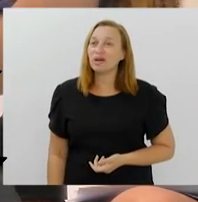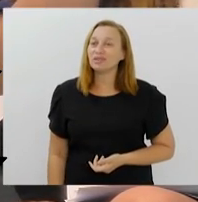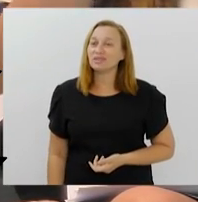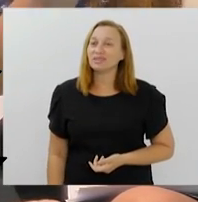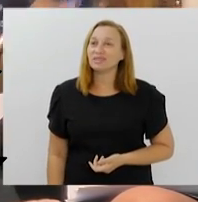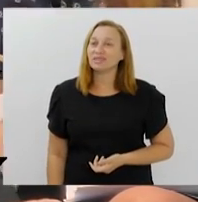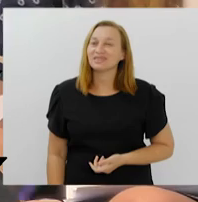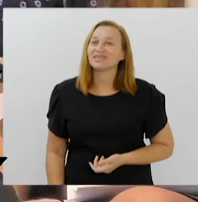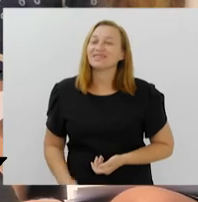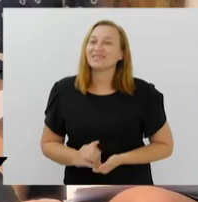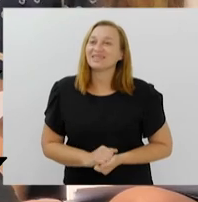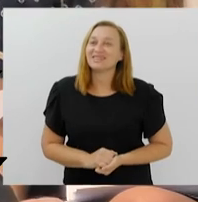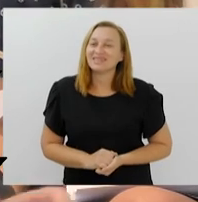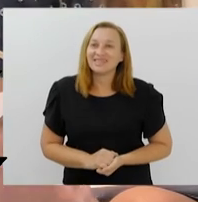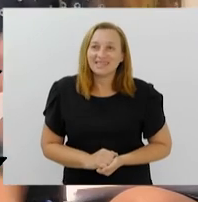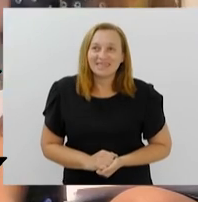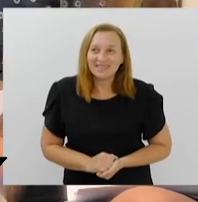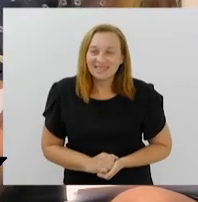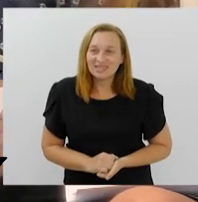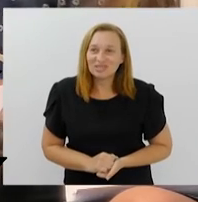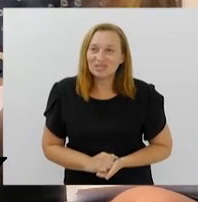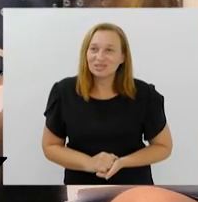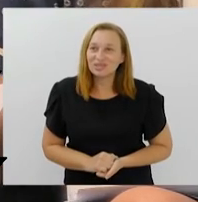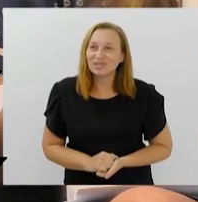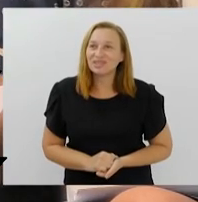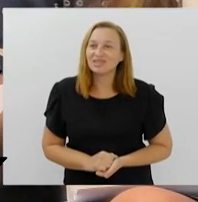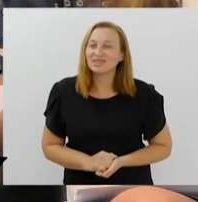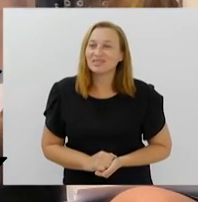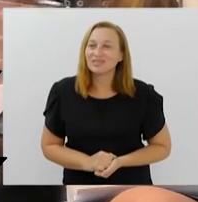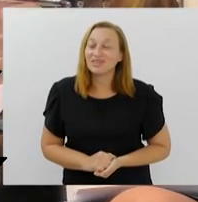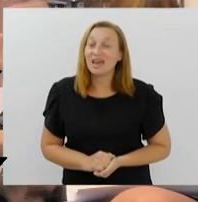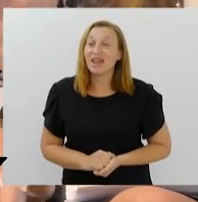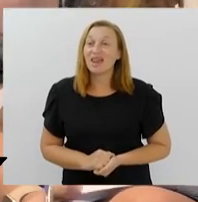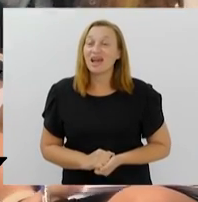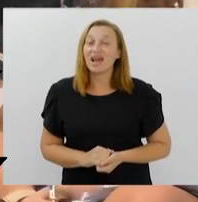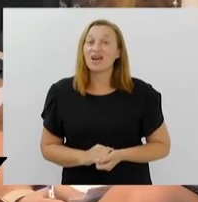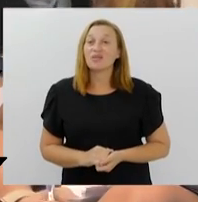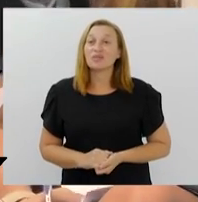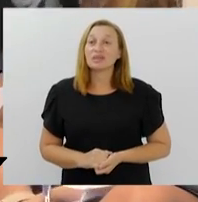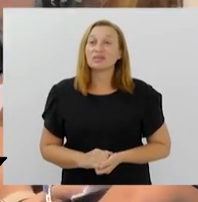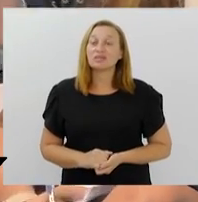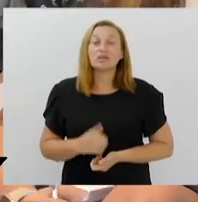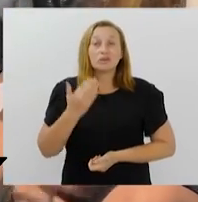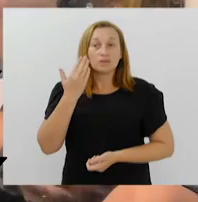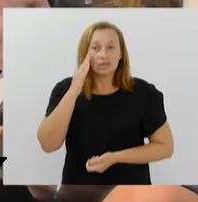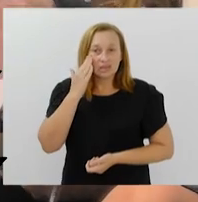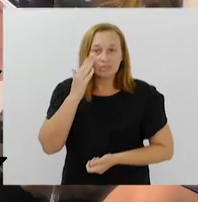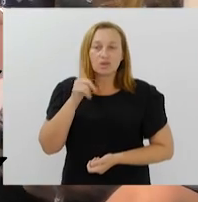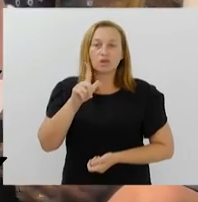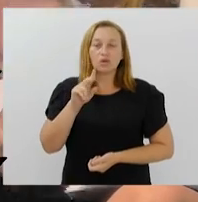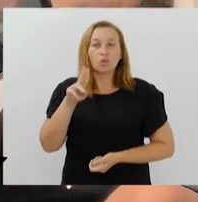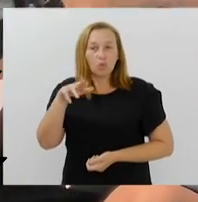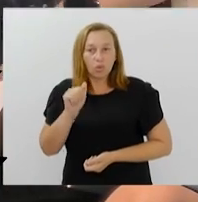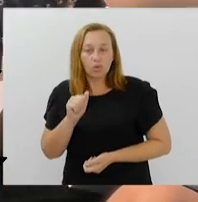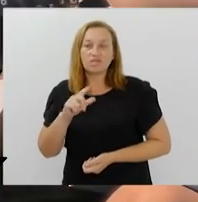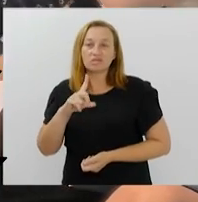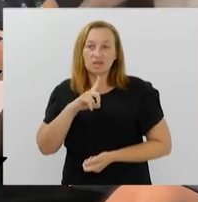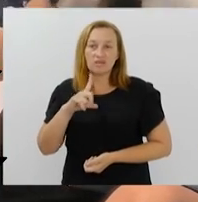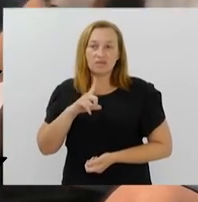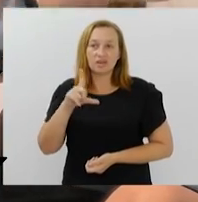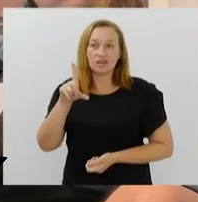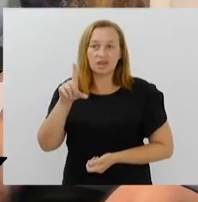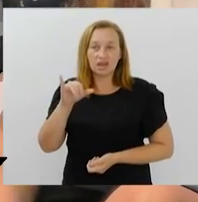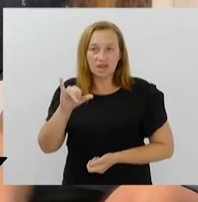É impressionante como a a leitura que o Lucas teve pelo idec ele tá absolutamente